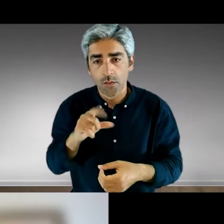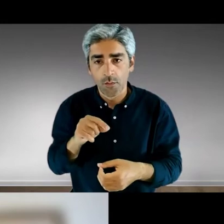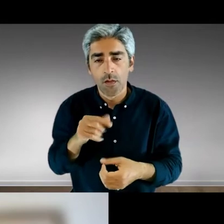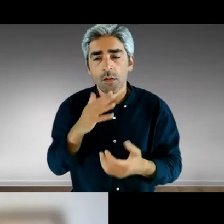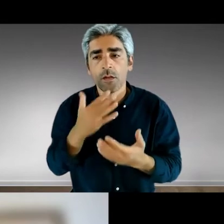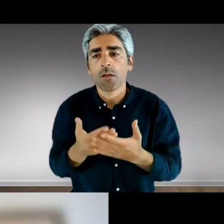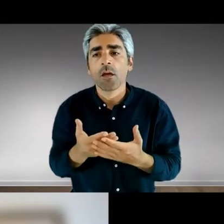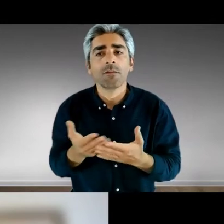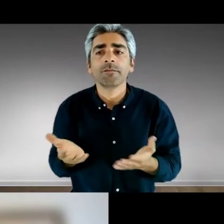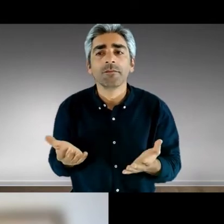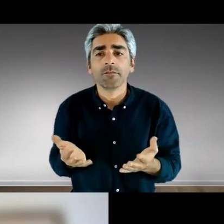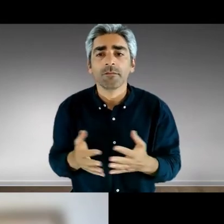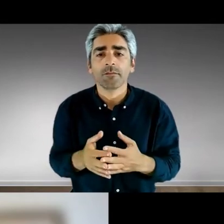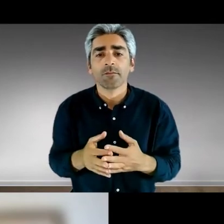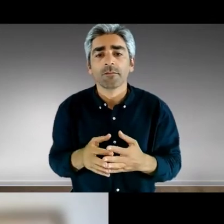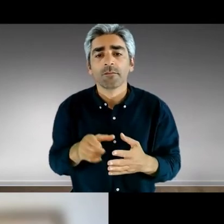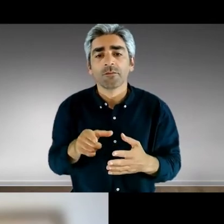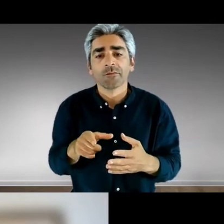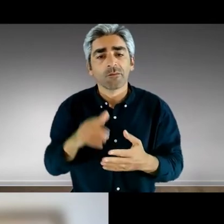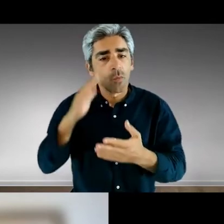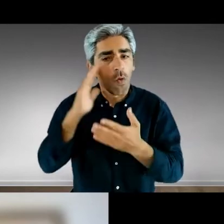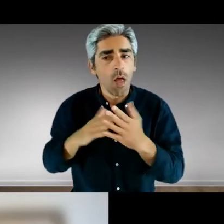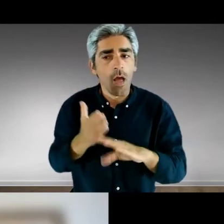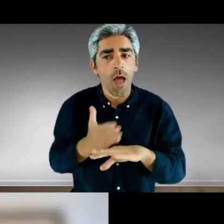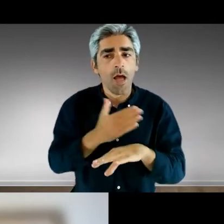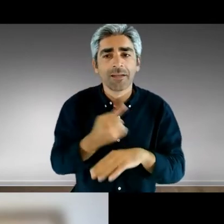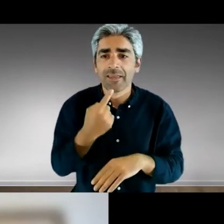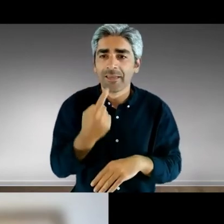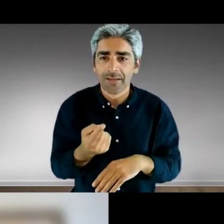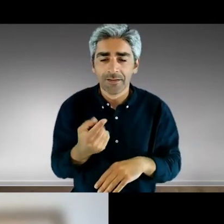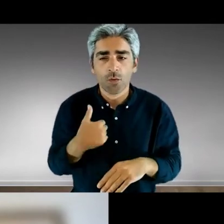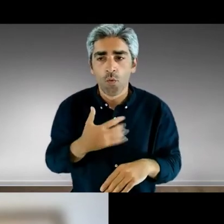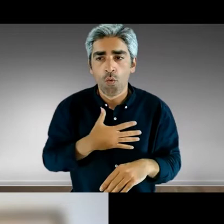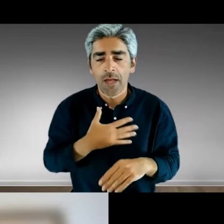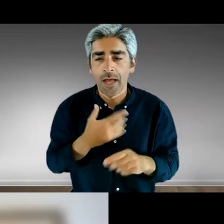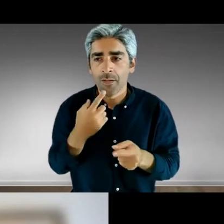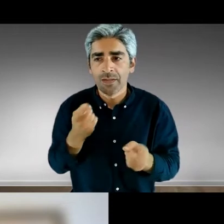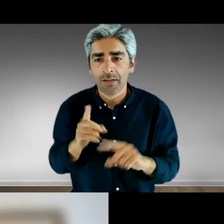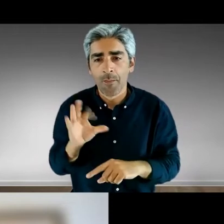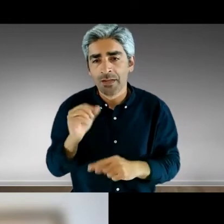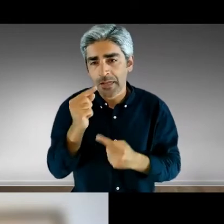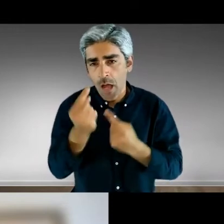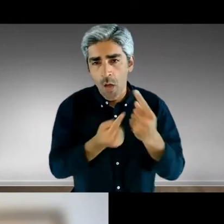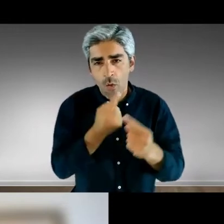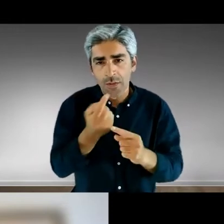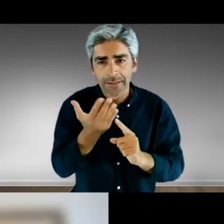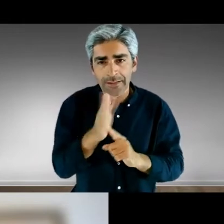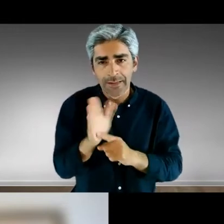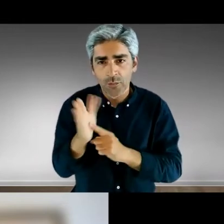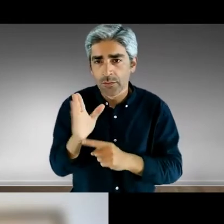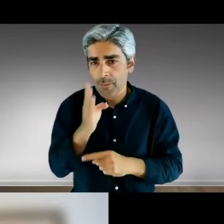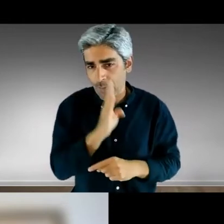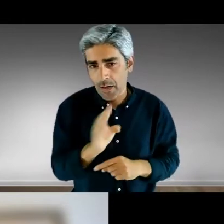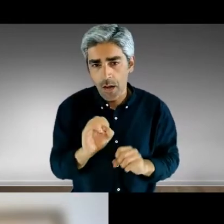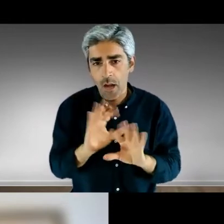fundo, partindo do que o colega anterior já disse, e para não me repetir, dando mais alguns exemplos práticos. Claro que quando nós estamos